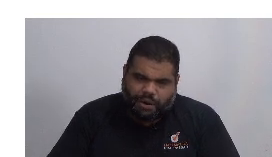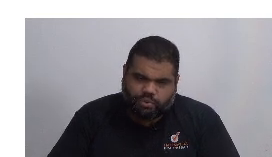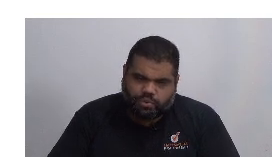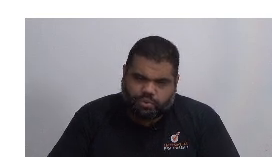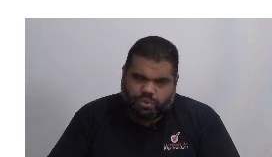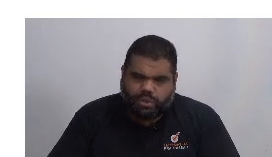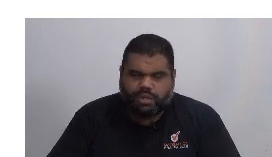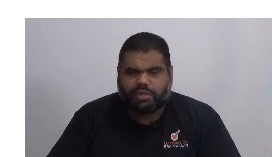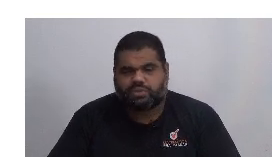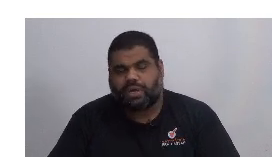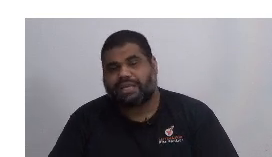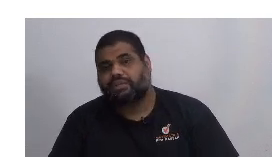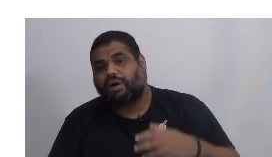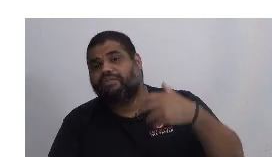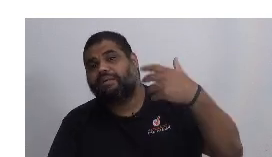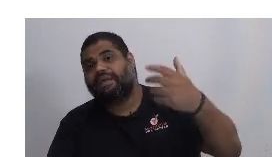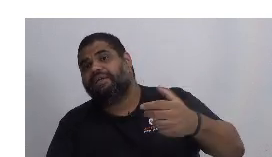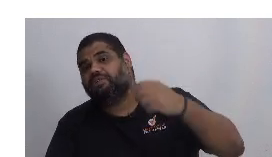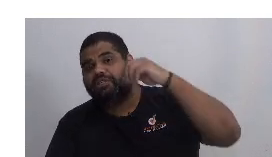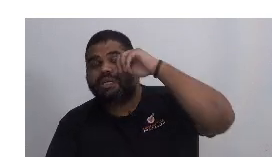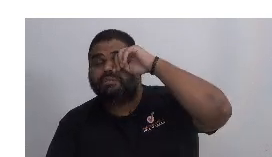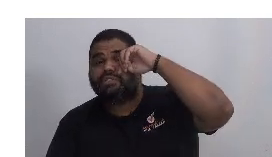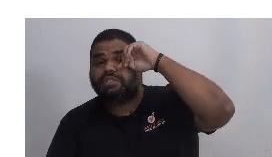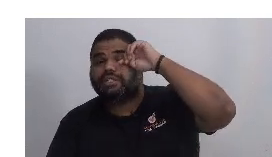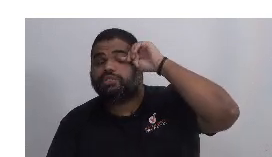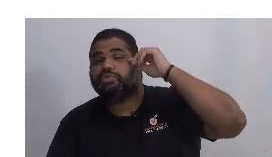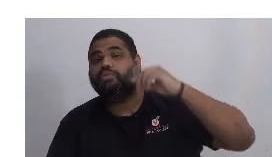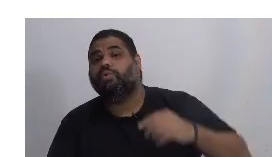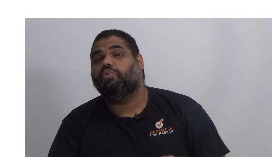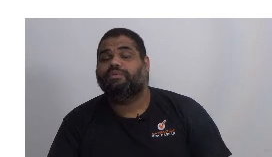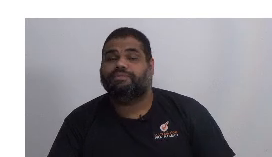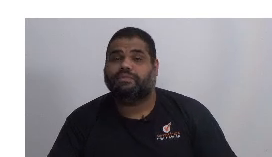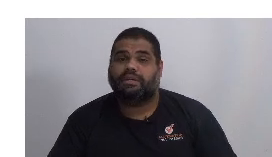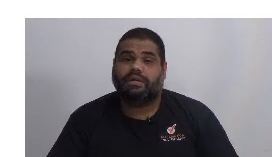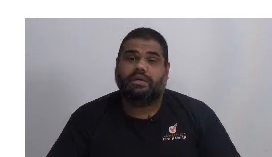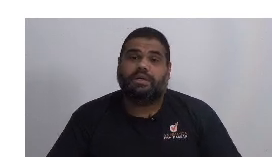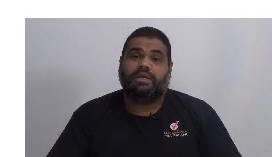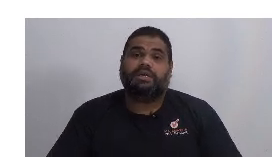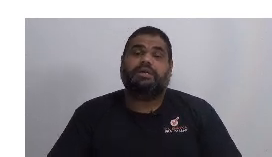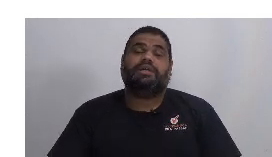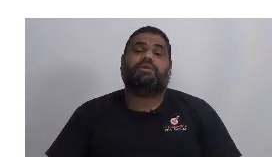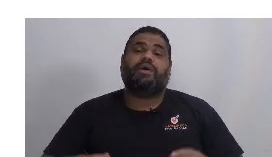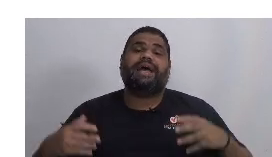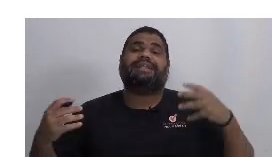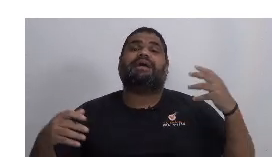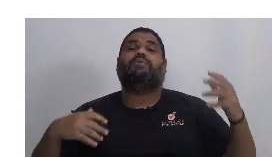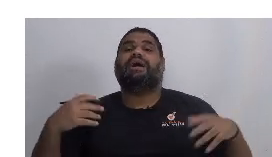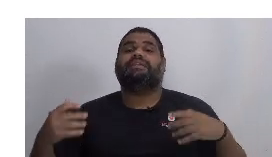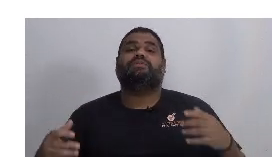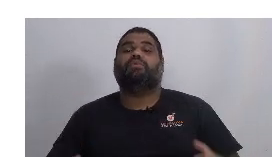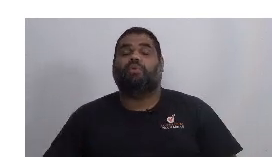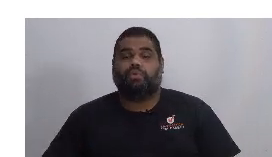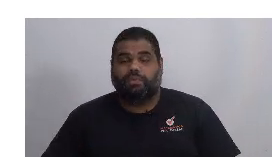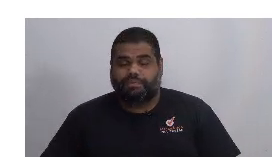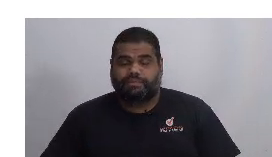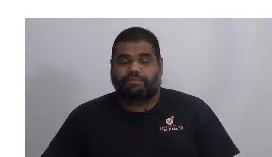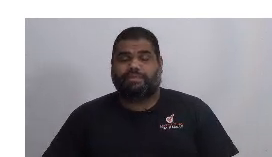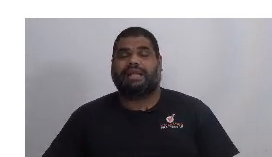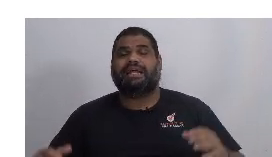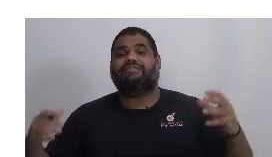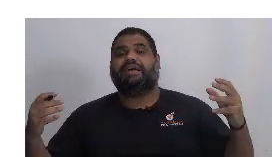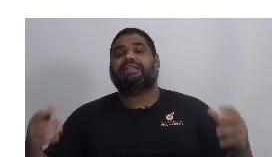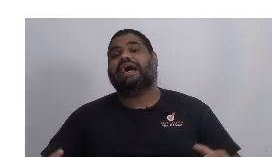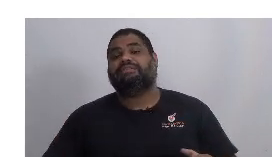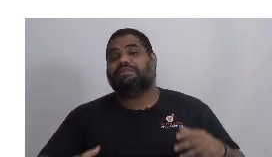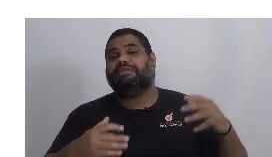ser falso. Só que, novamente, estamos diante do ou. E qual é a tabuada do ou?